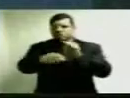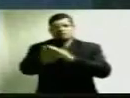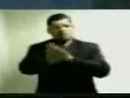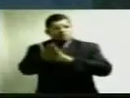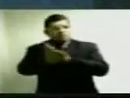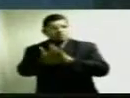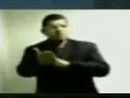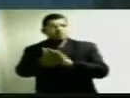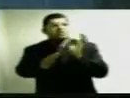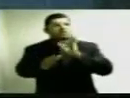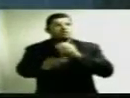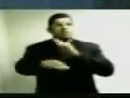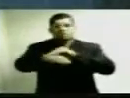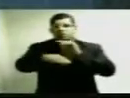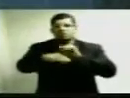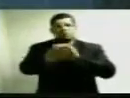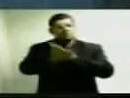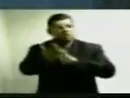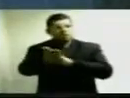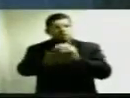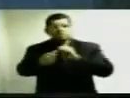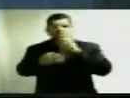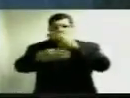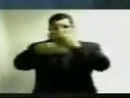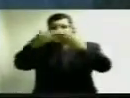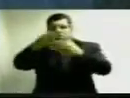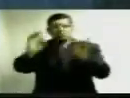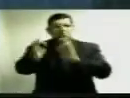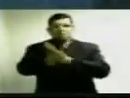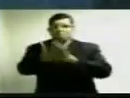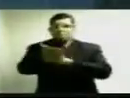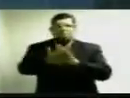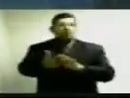essa obra. Ninguém consultou ninguém para fazer essa obra.